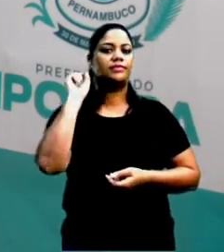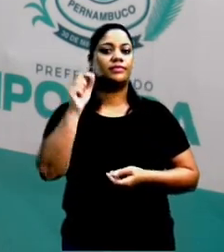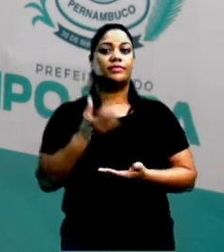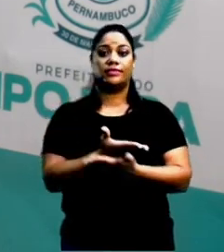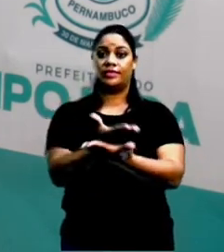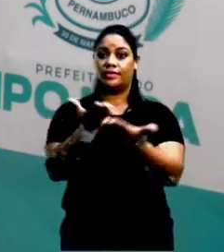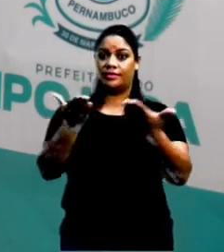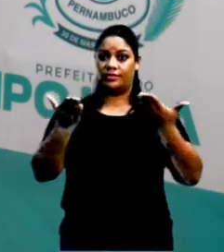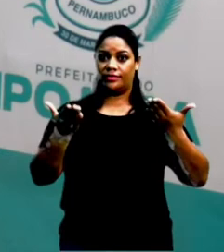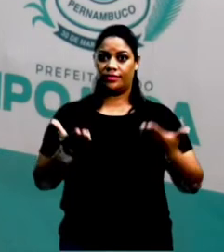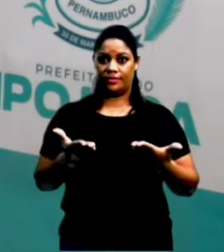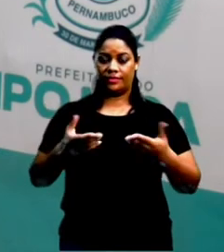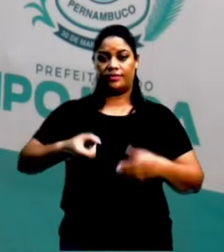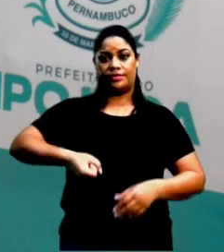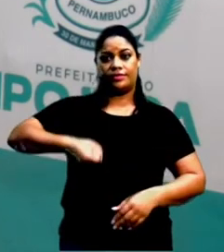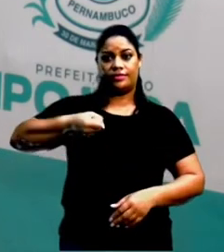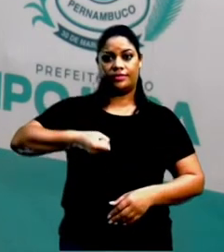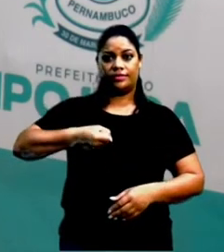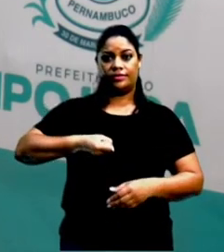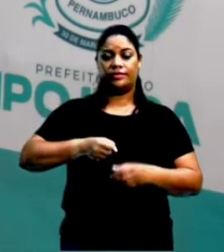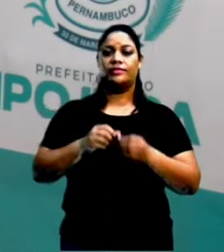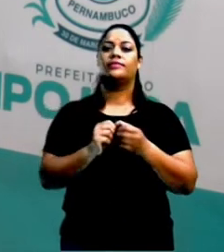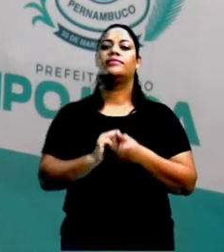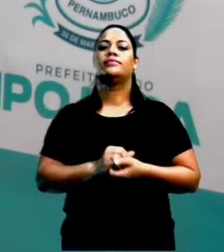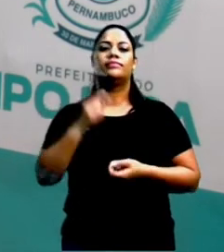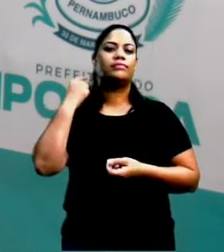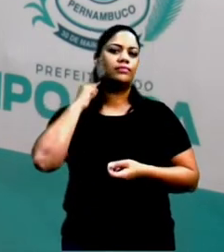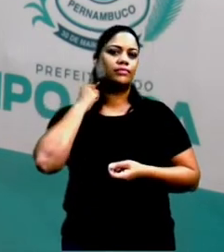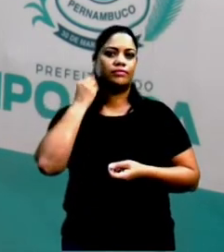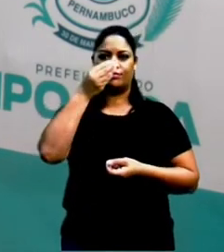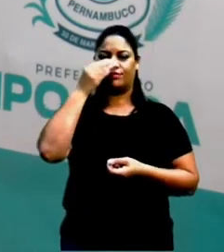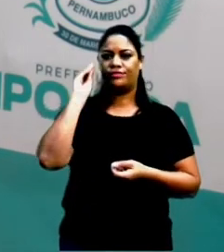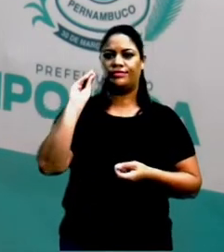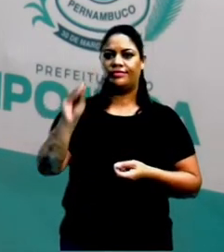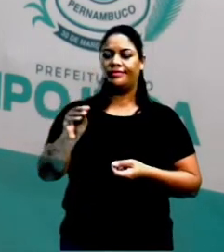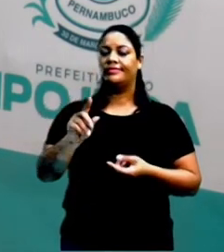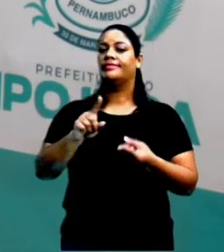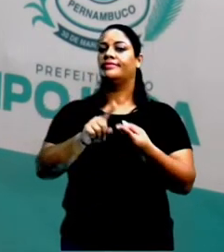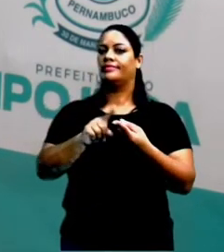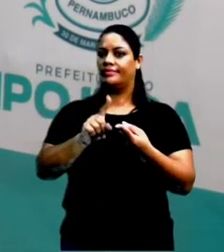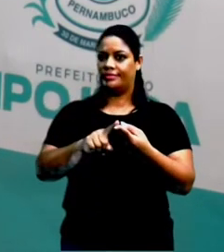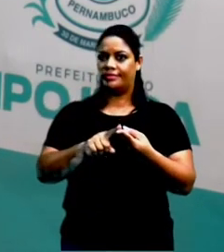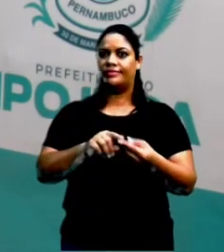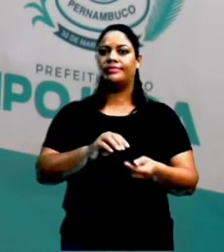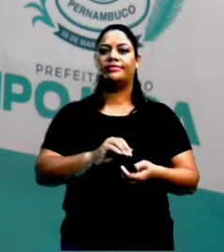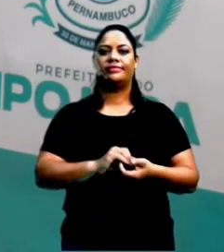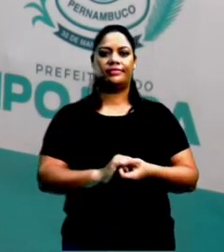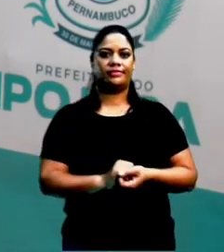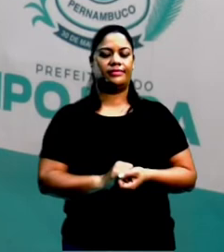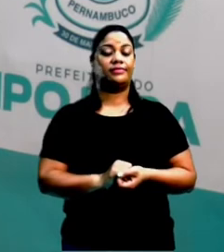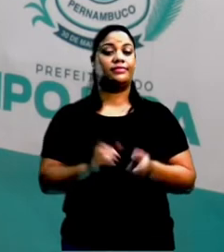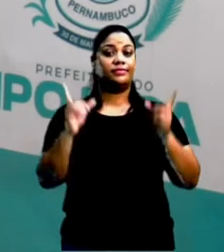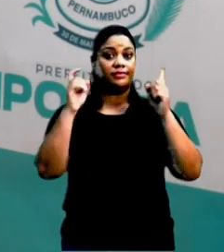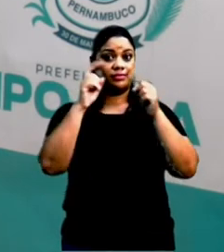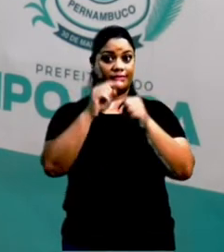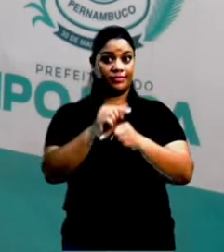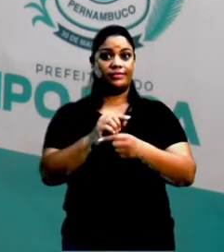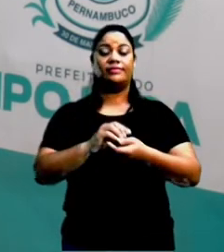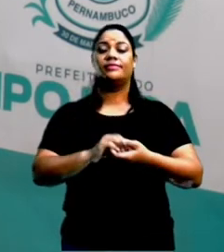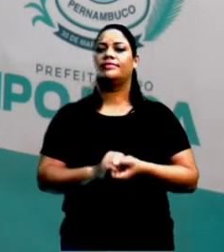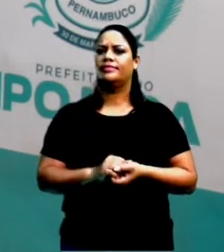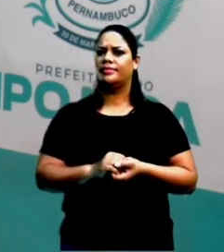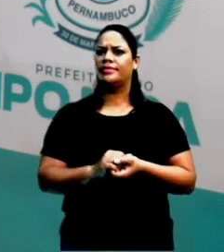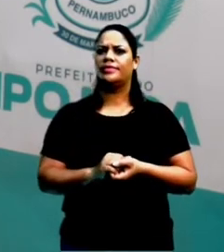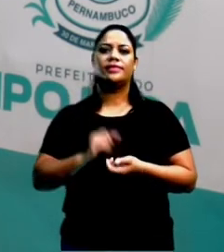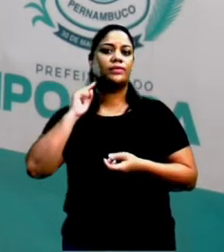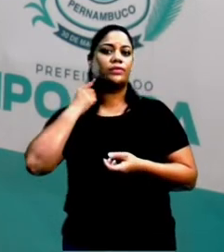se você pega essa cola, joga no meio ambiente, vai gerar lixo, isso também vai causar transtorno e matar algumas